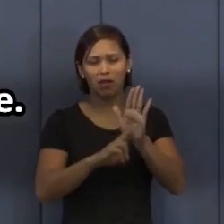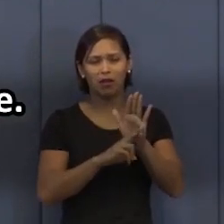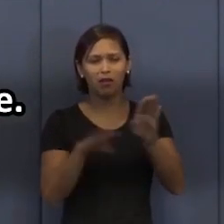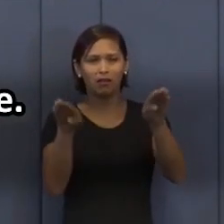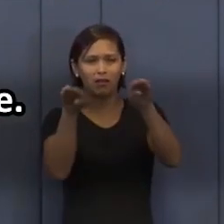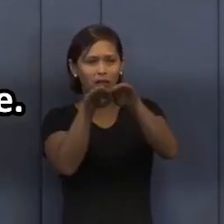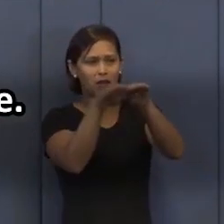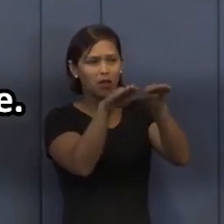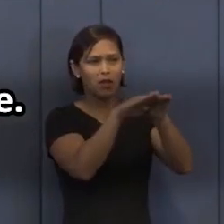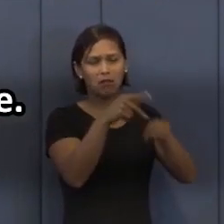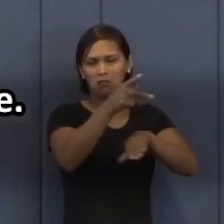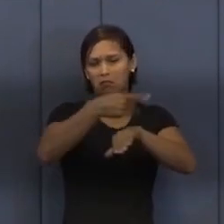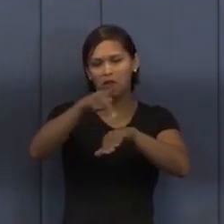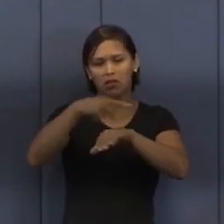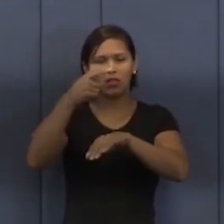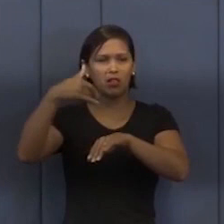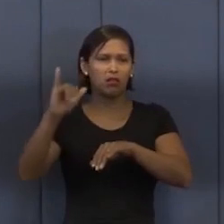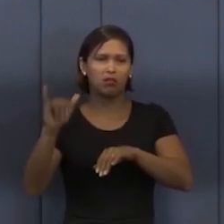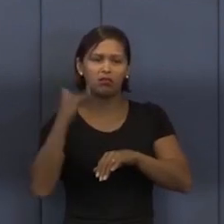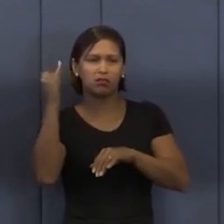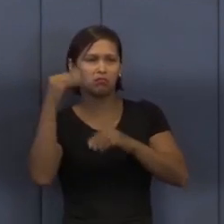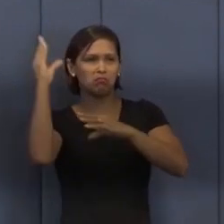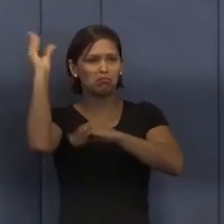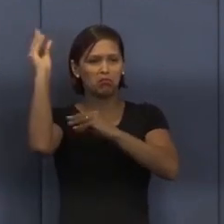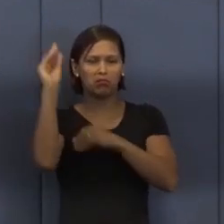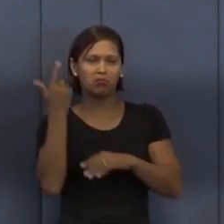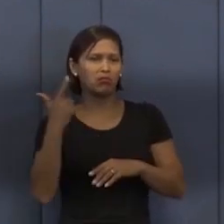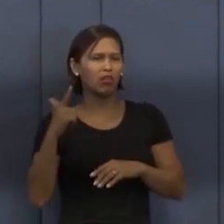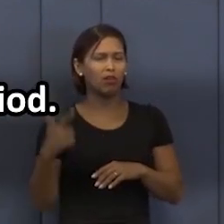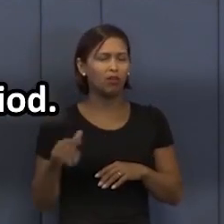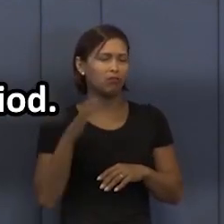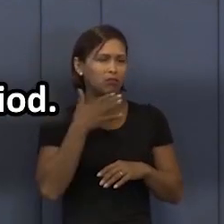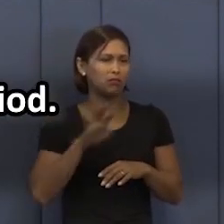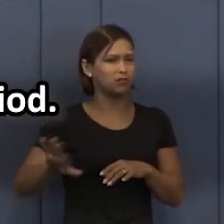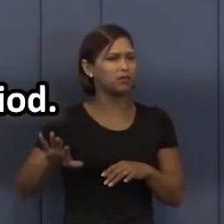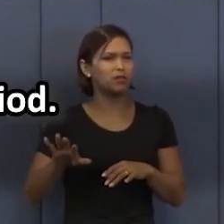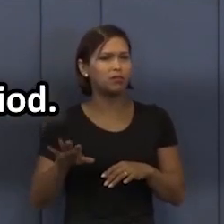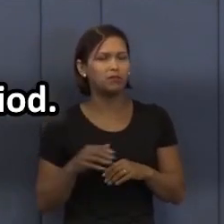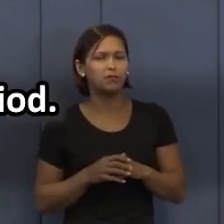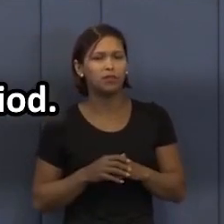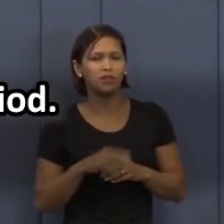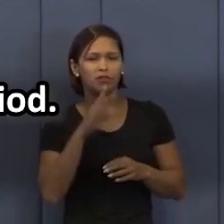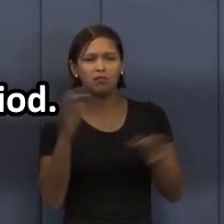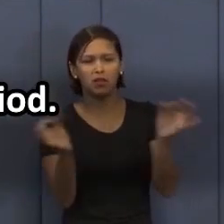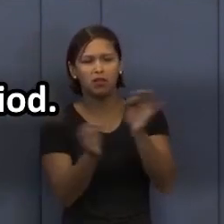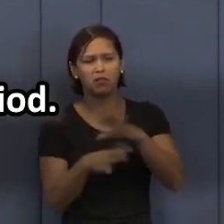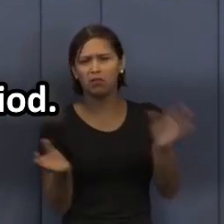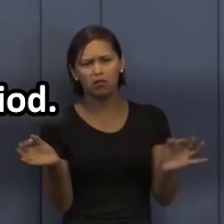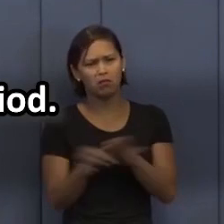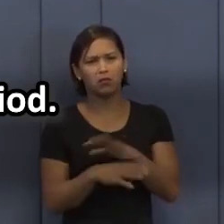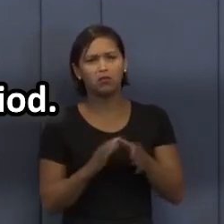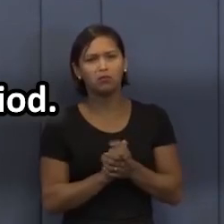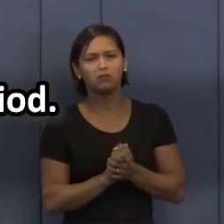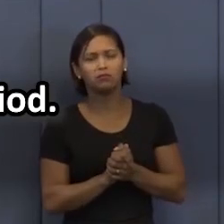regra uniforme para todo mundo. Ele não vai querer saber se na Espanha gosta de tourada ou não gosta. Se ele